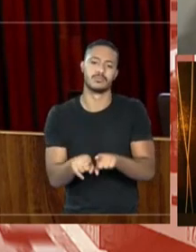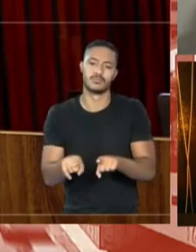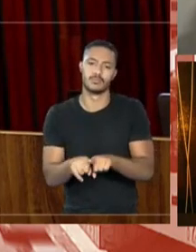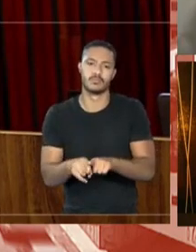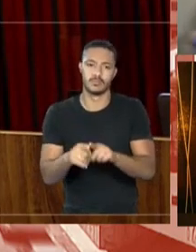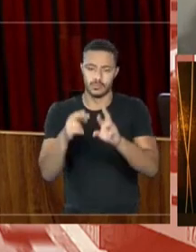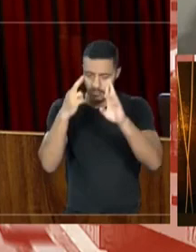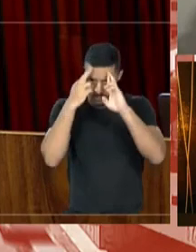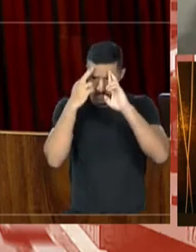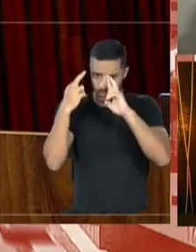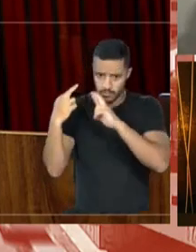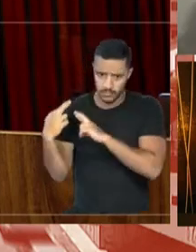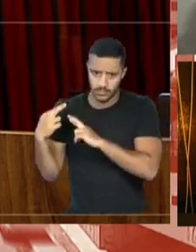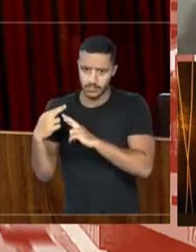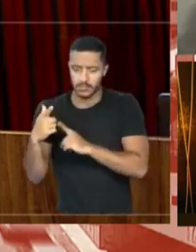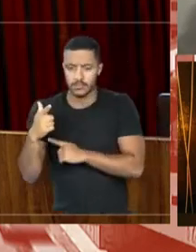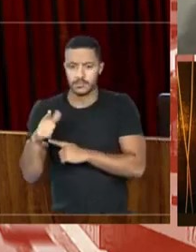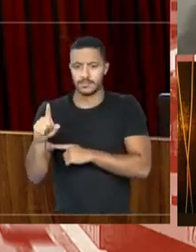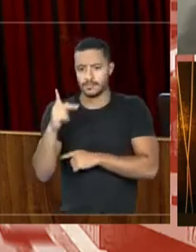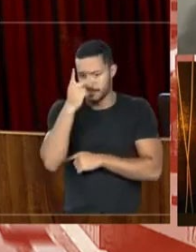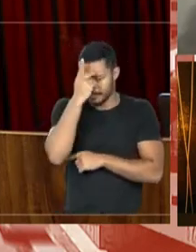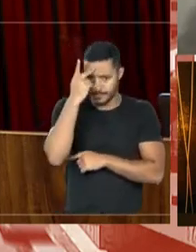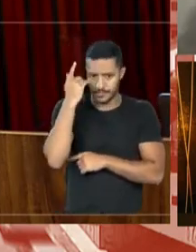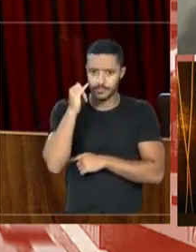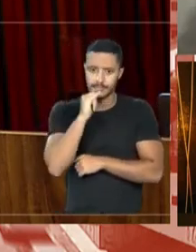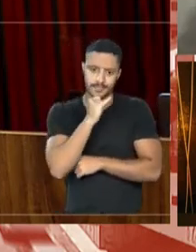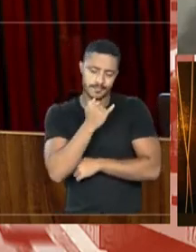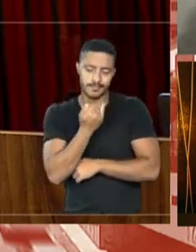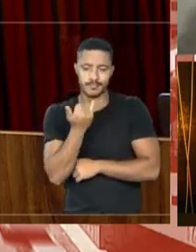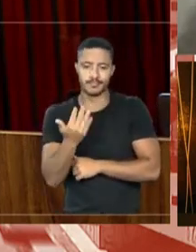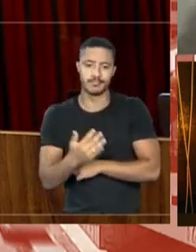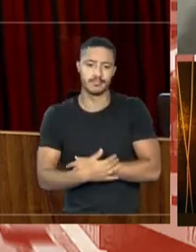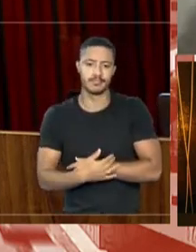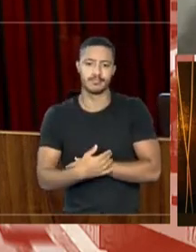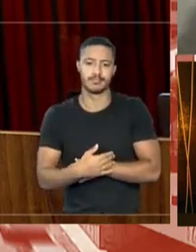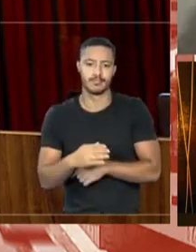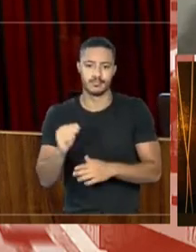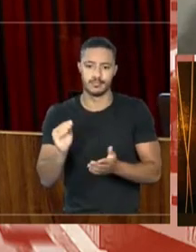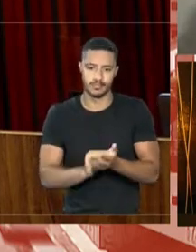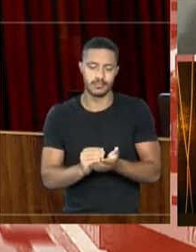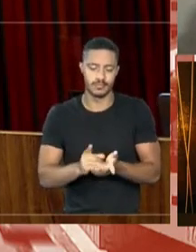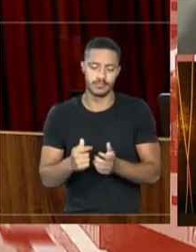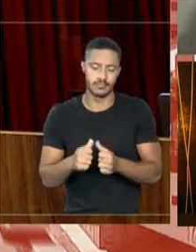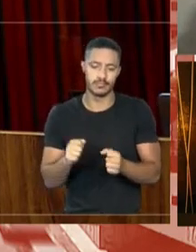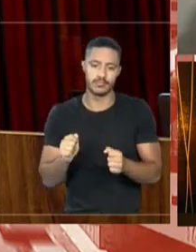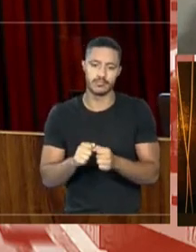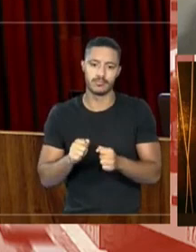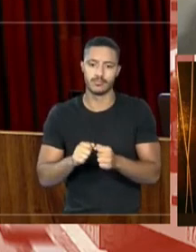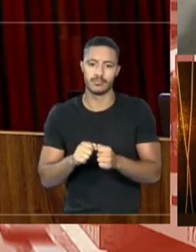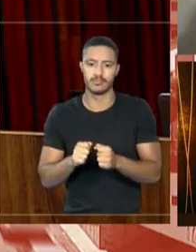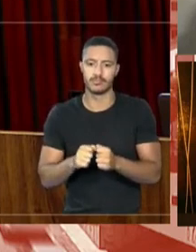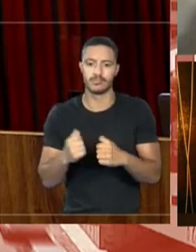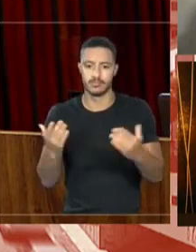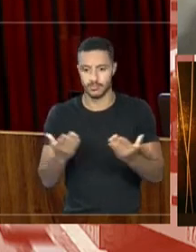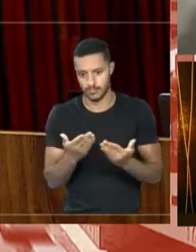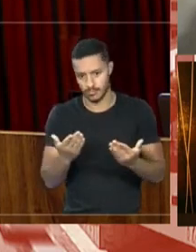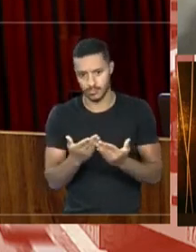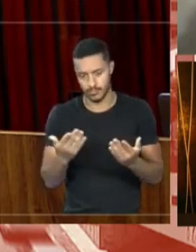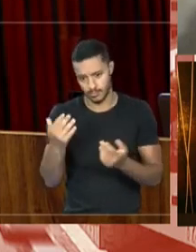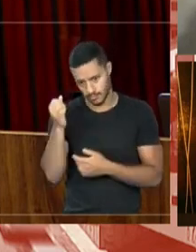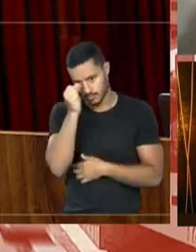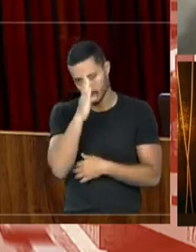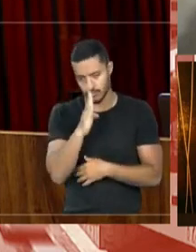a conduta de uma ação criminosa mas depois de executá-la você volta atrás ao passo de reduzir o dano